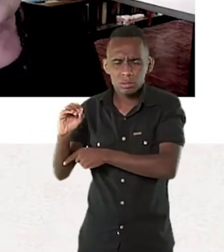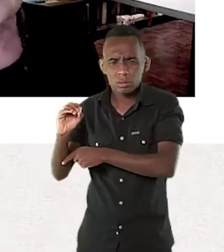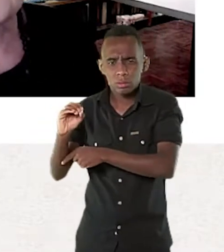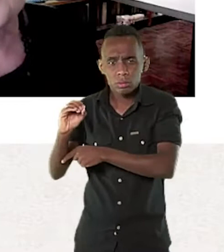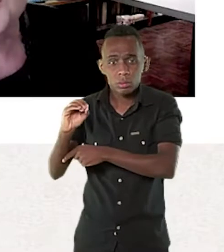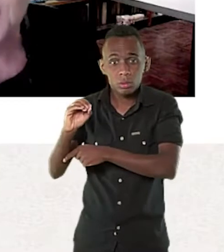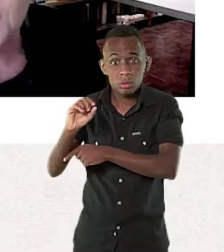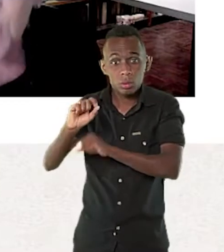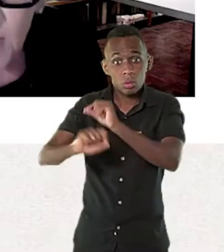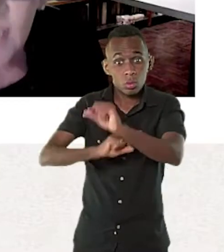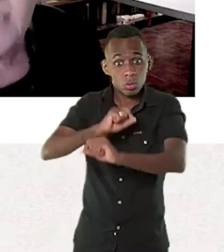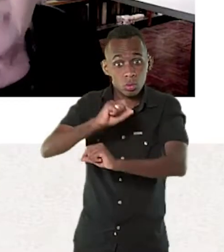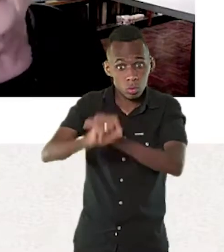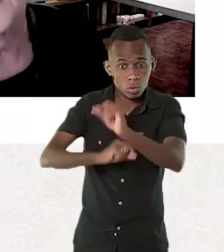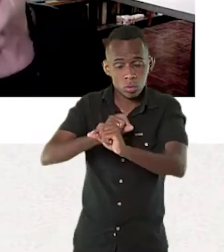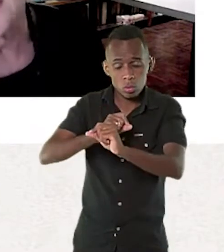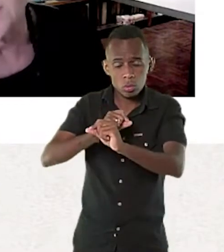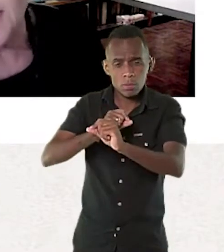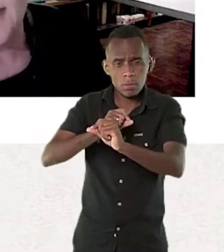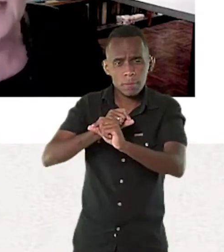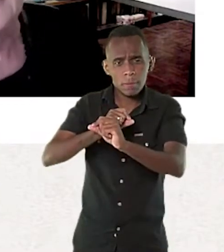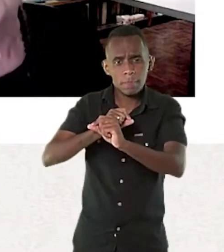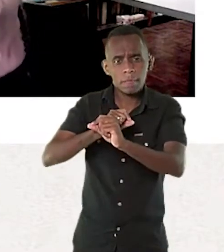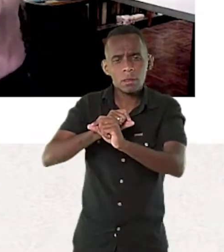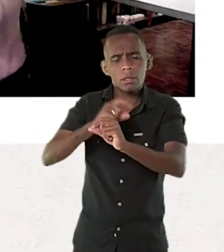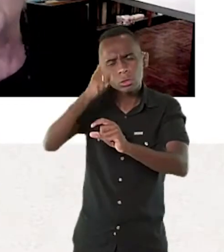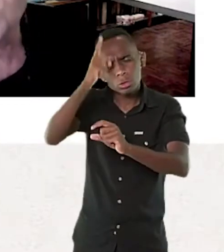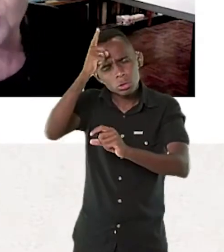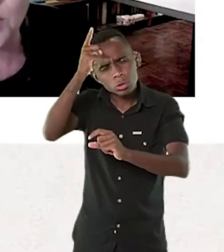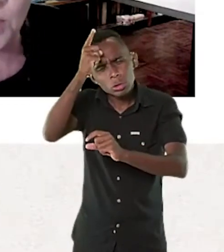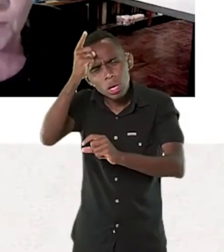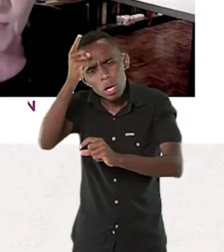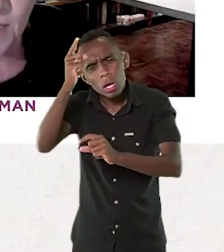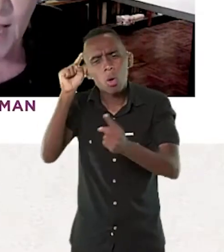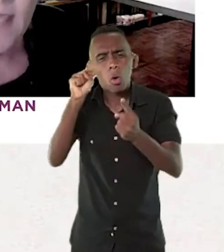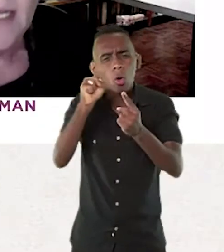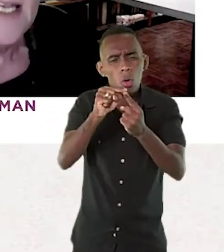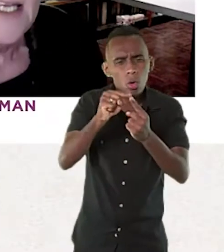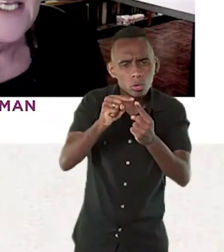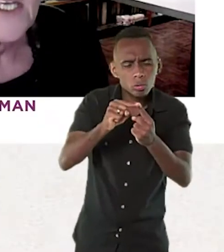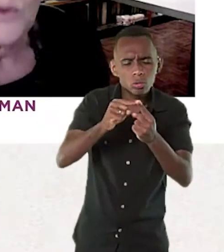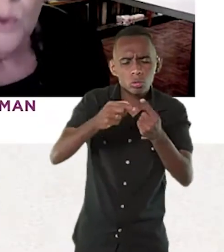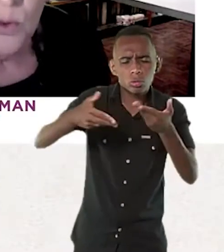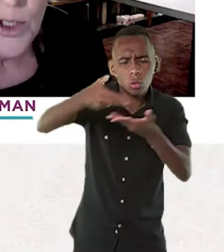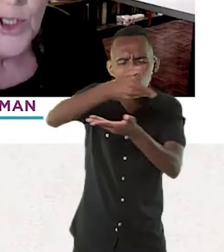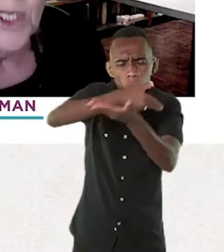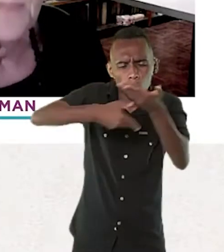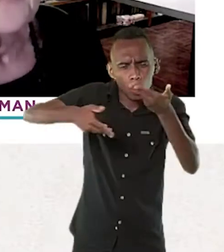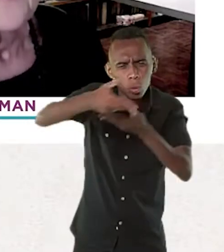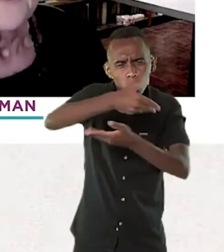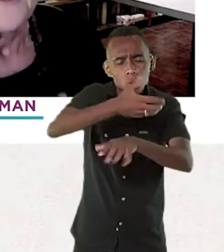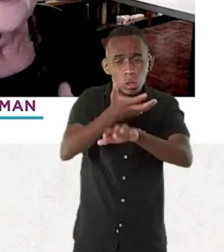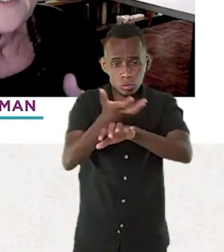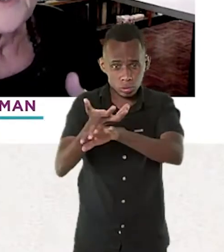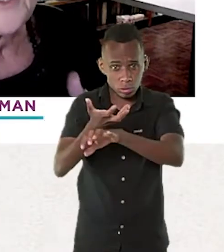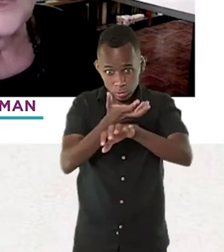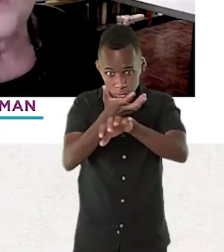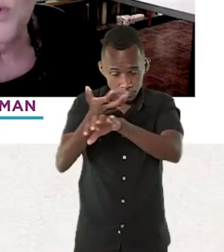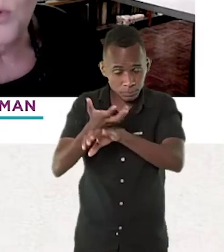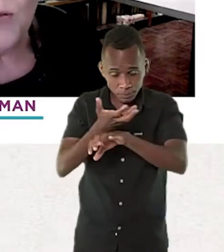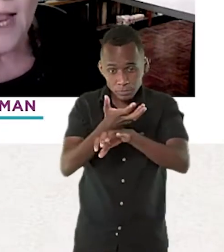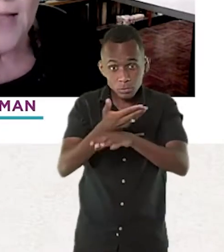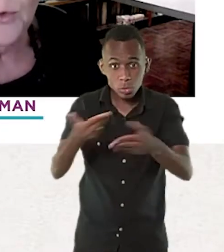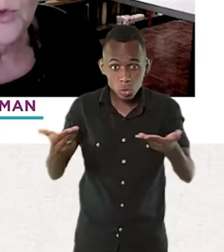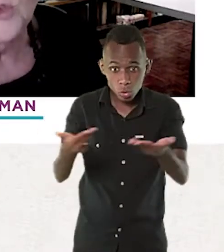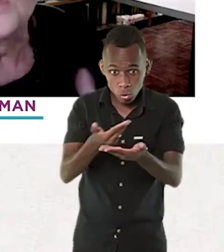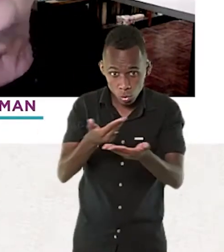tomados como campos em si, e daí a ideia do multidisciplinar, e que hoje